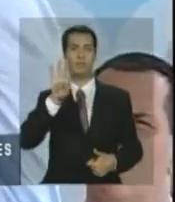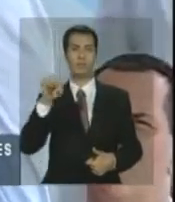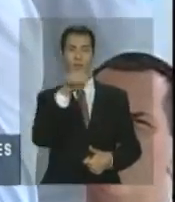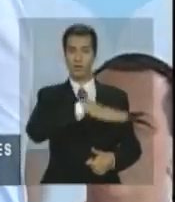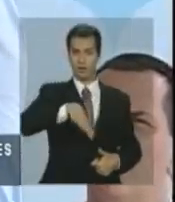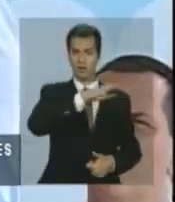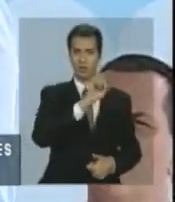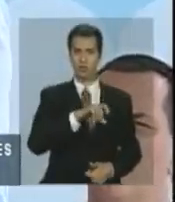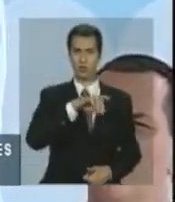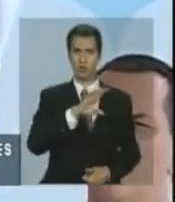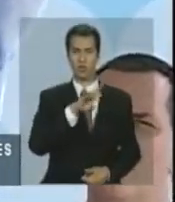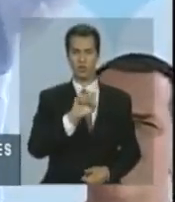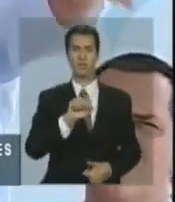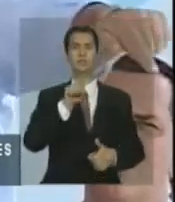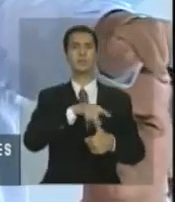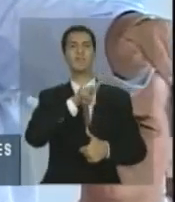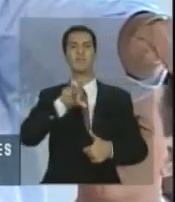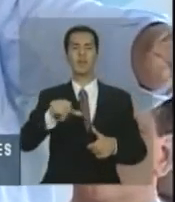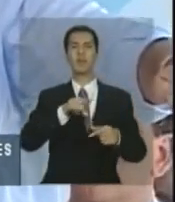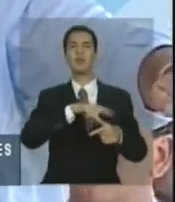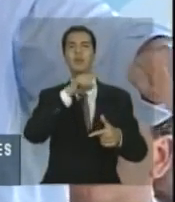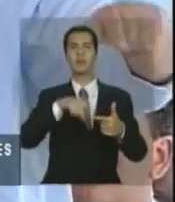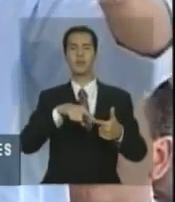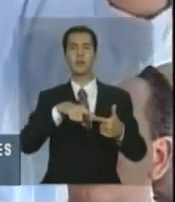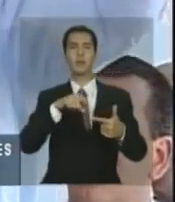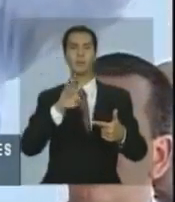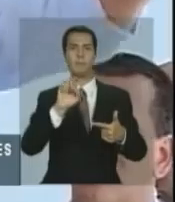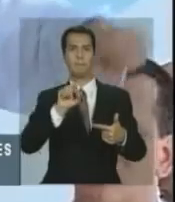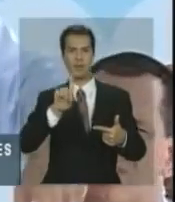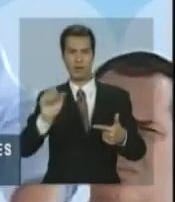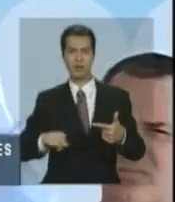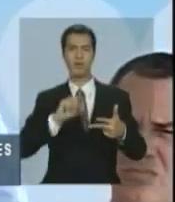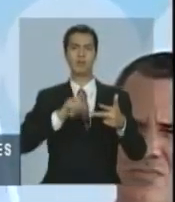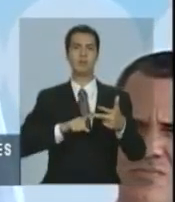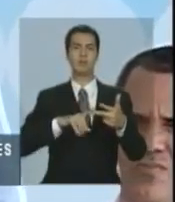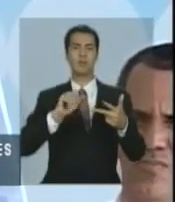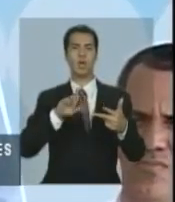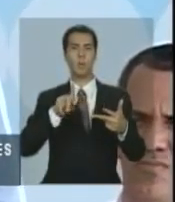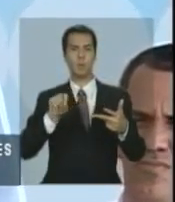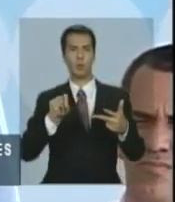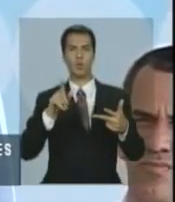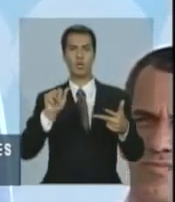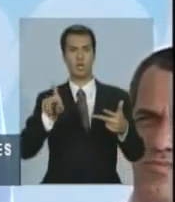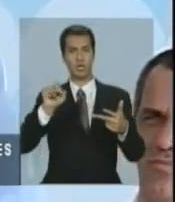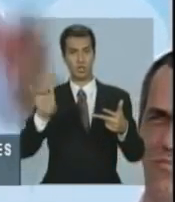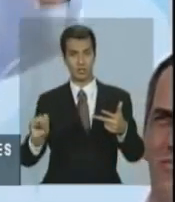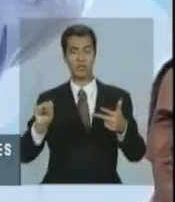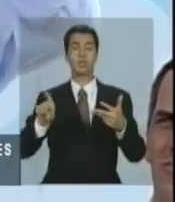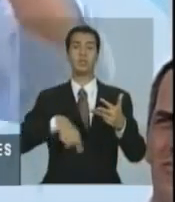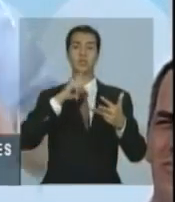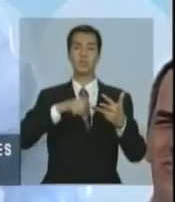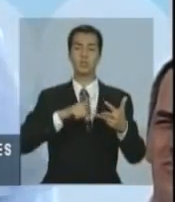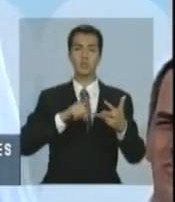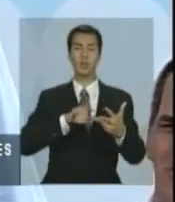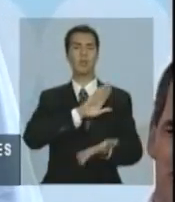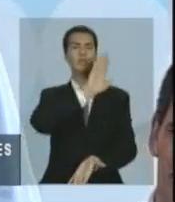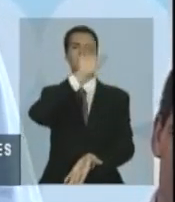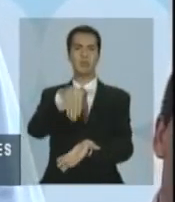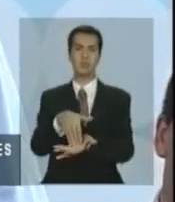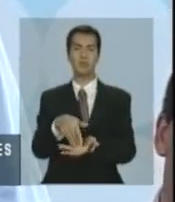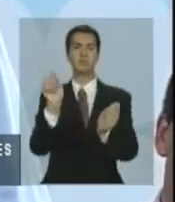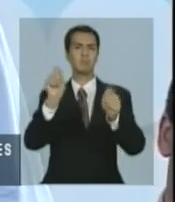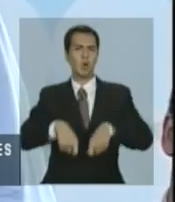Santa Cruz, Campo Grande, a Barra da Tijuca. E da Barra da Tijuca, você